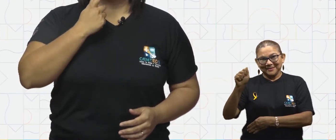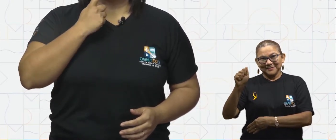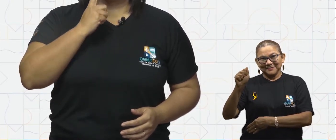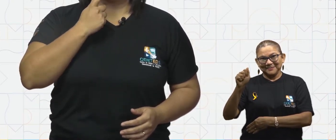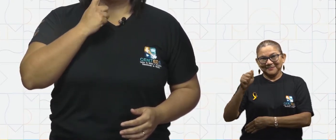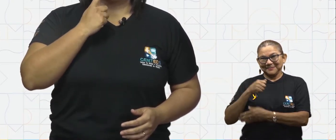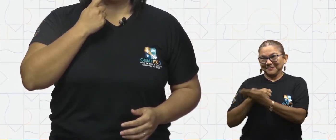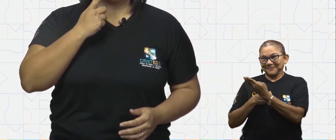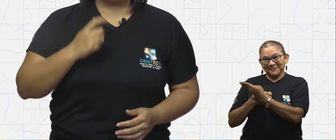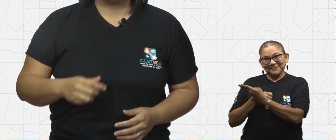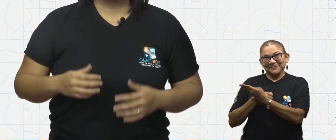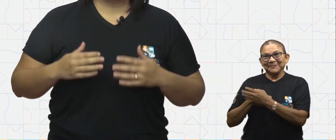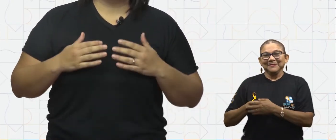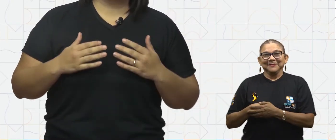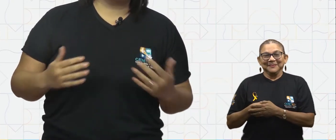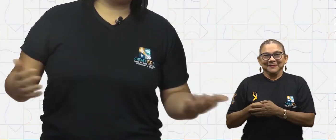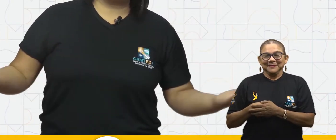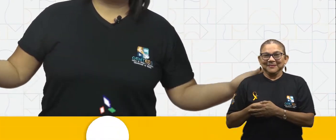é...